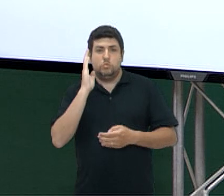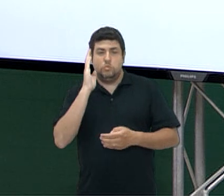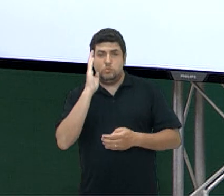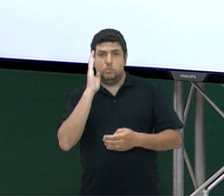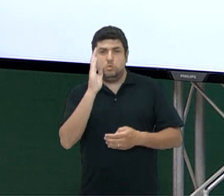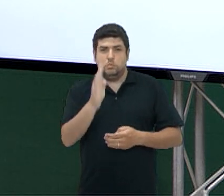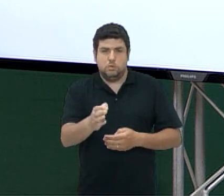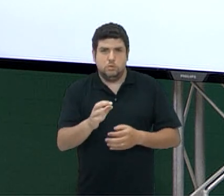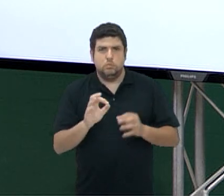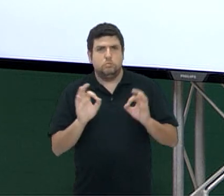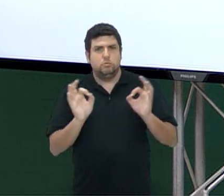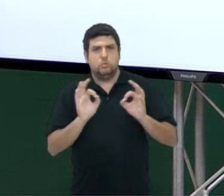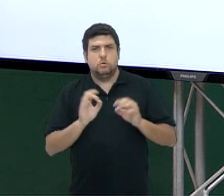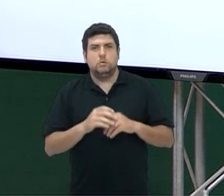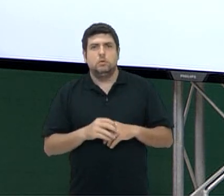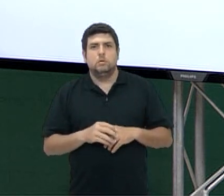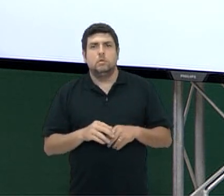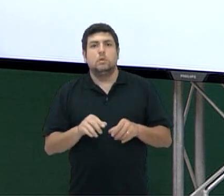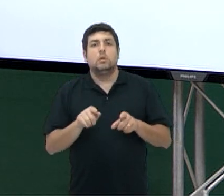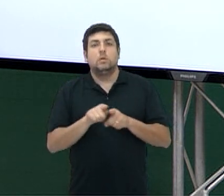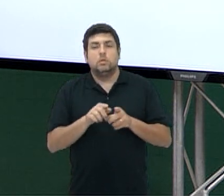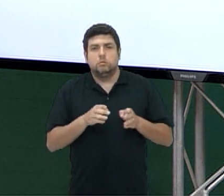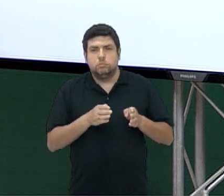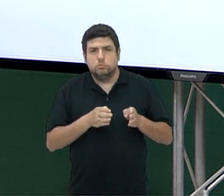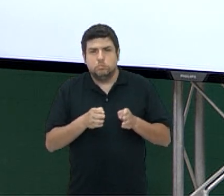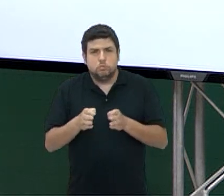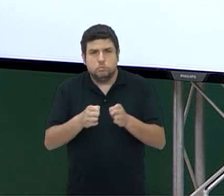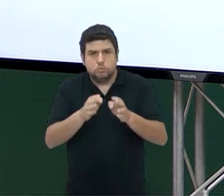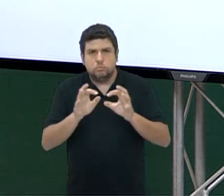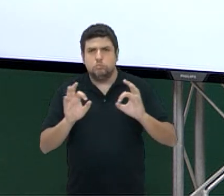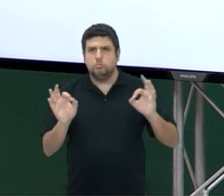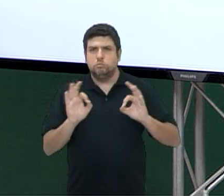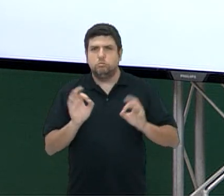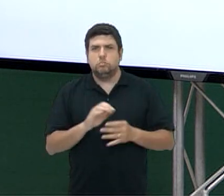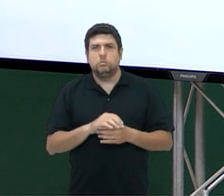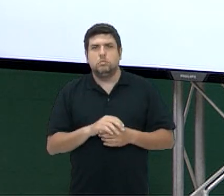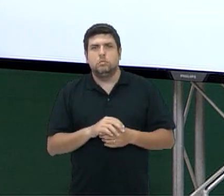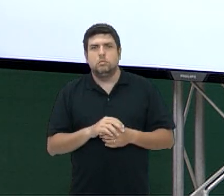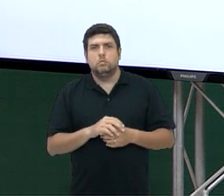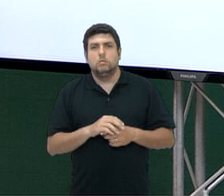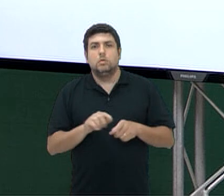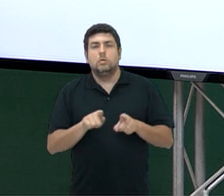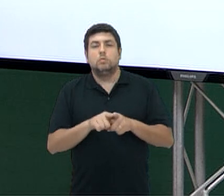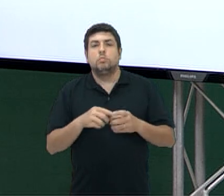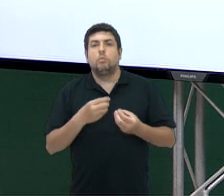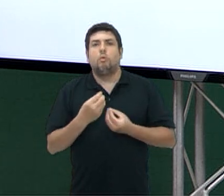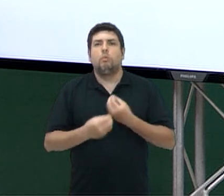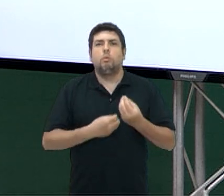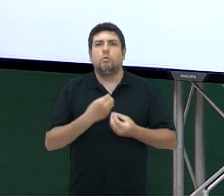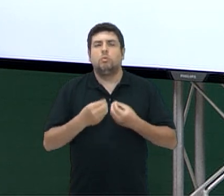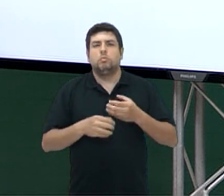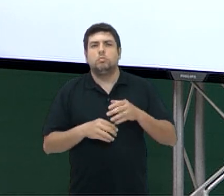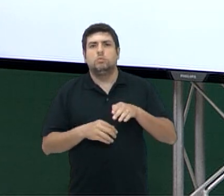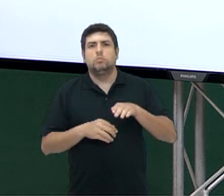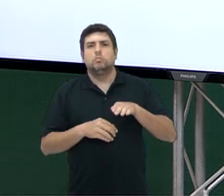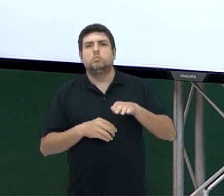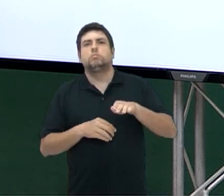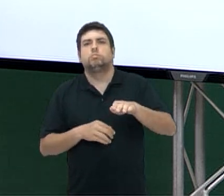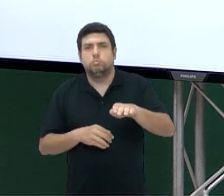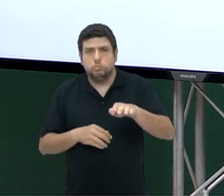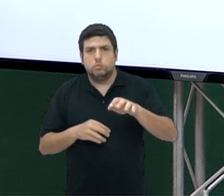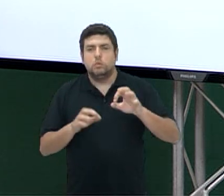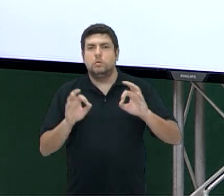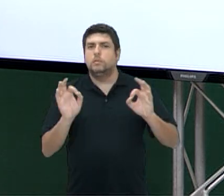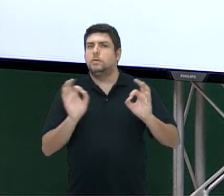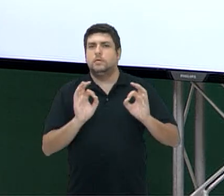nem em sentido, nem em módulo. Certo? Não houve variação